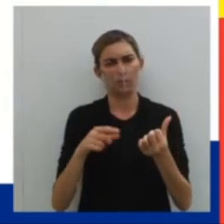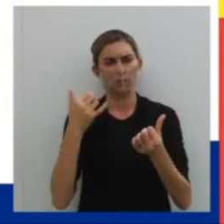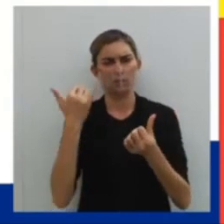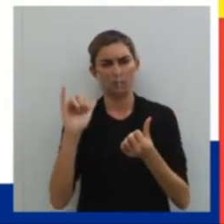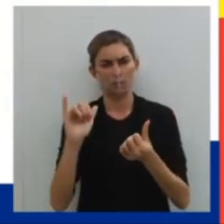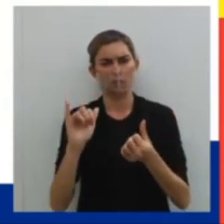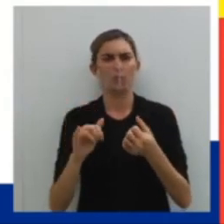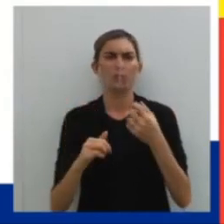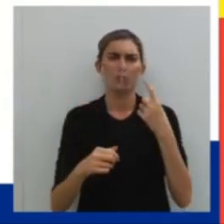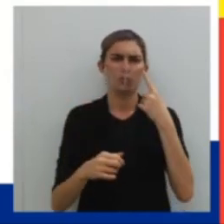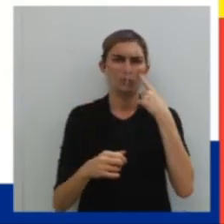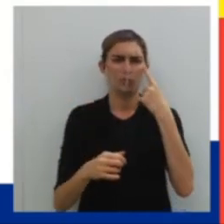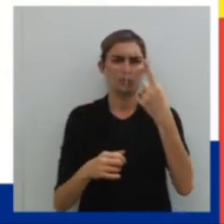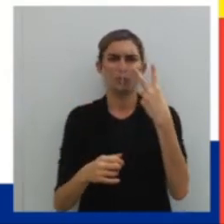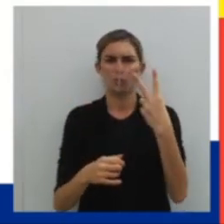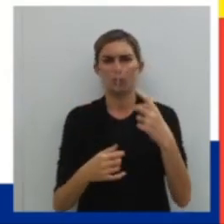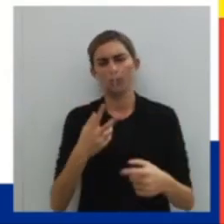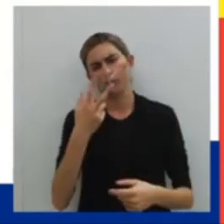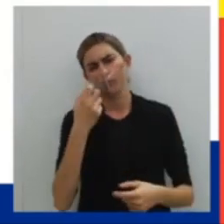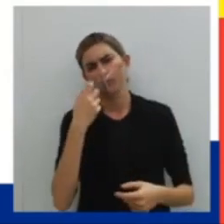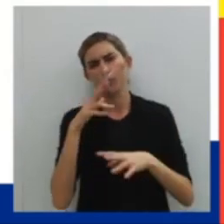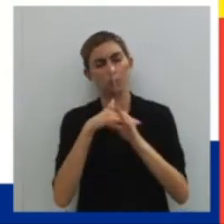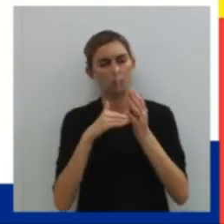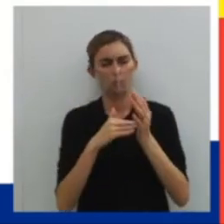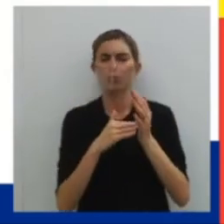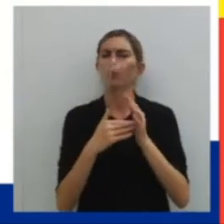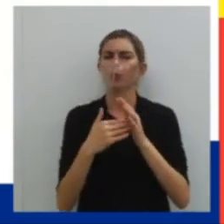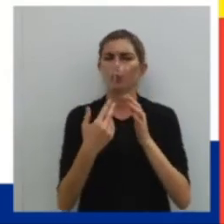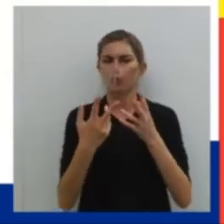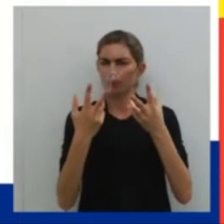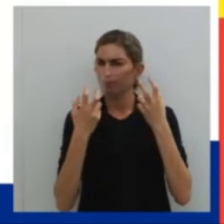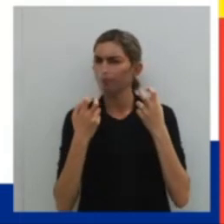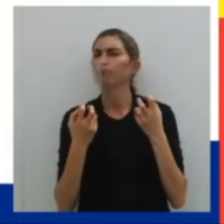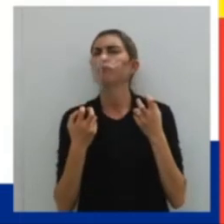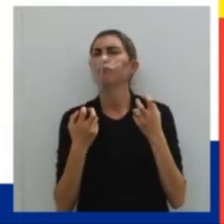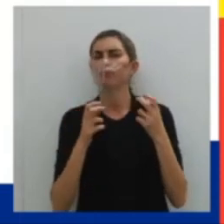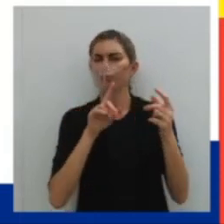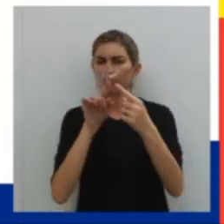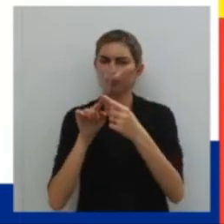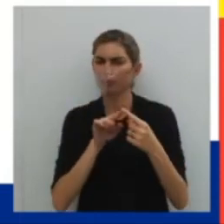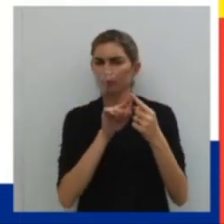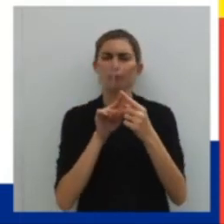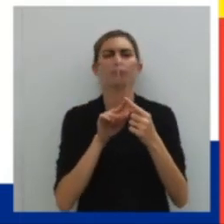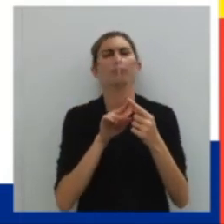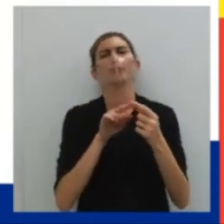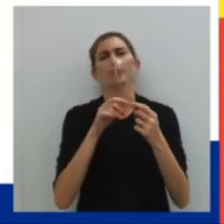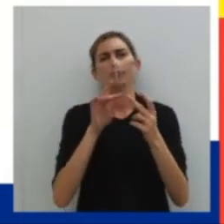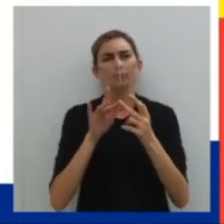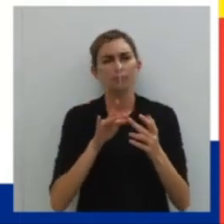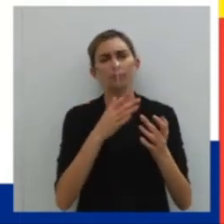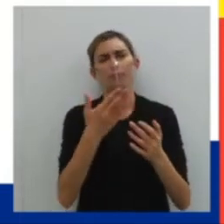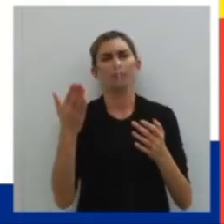aqui nesse ponto 2. E aí a gente vai perceber que todas as conexões entre linhas que